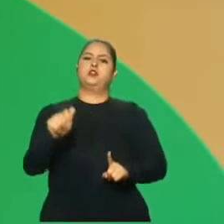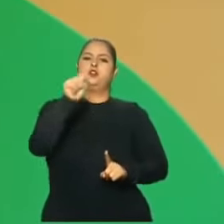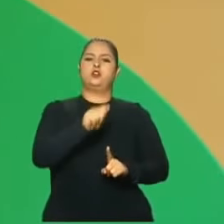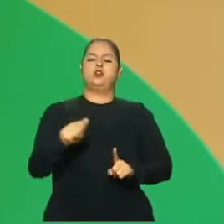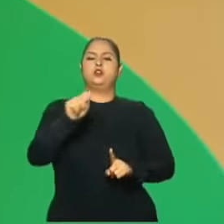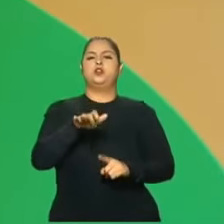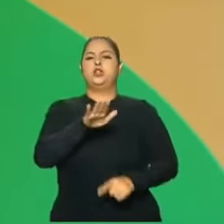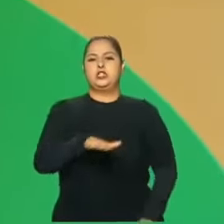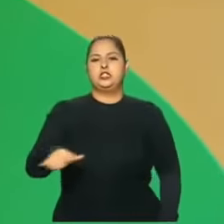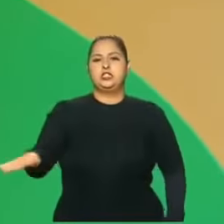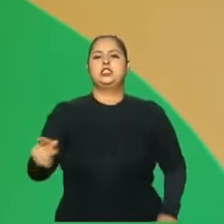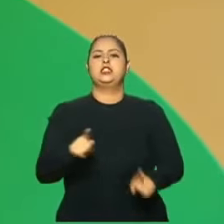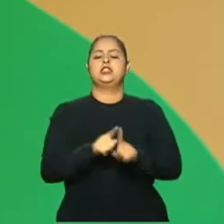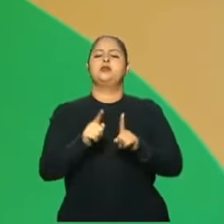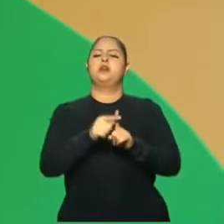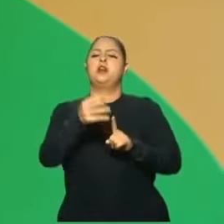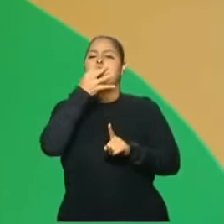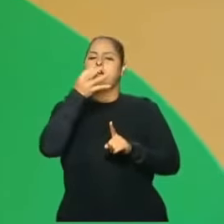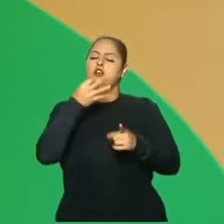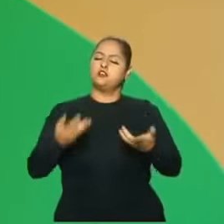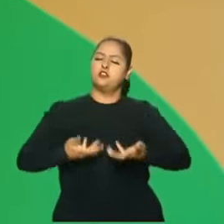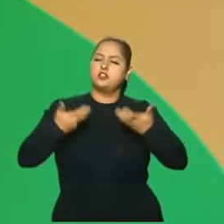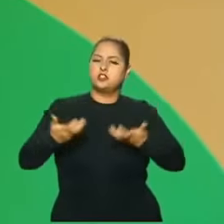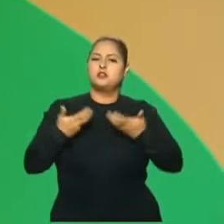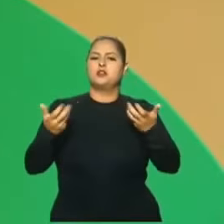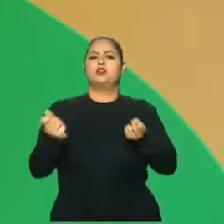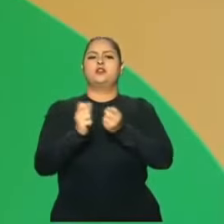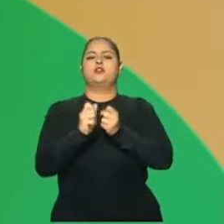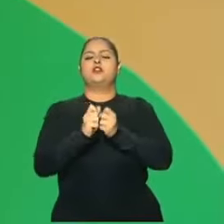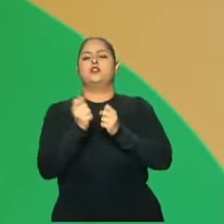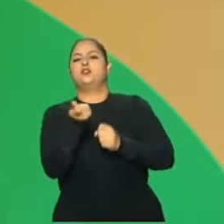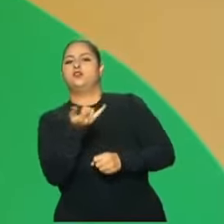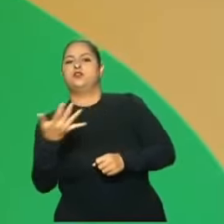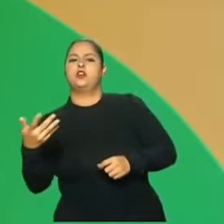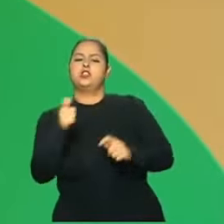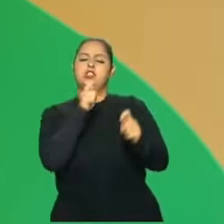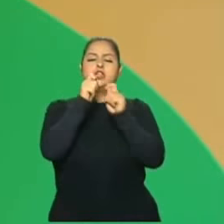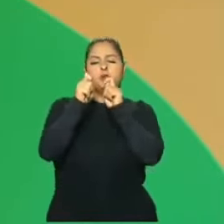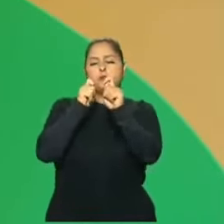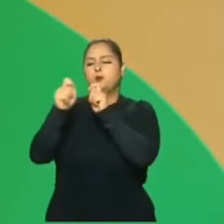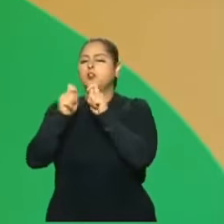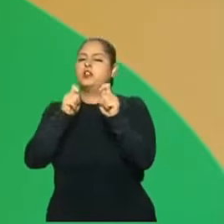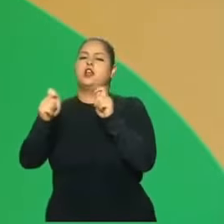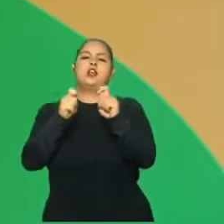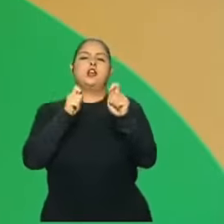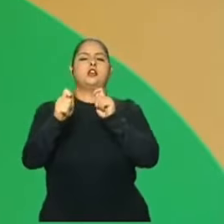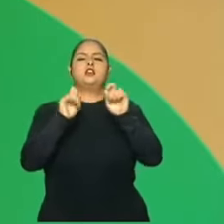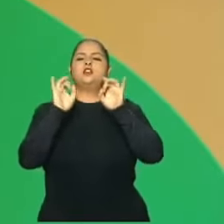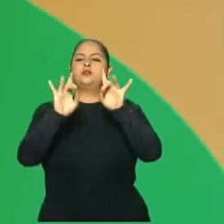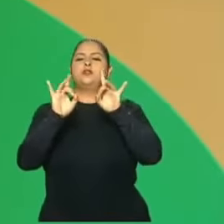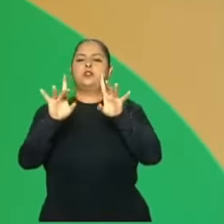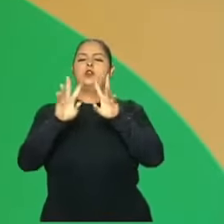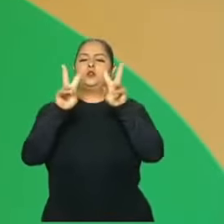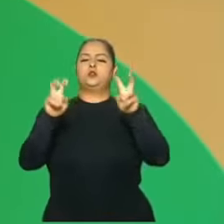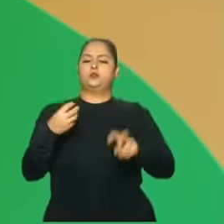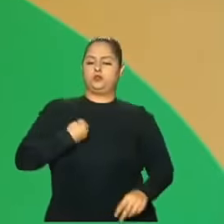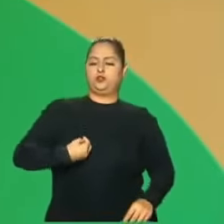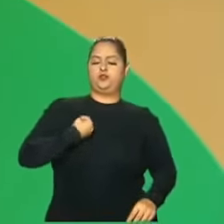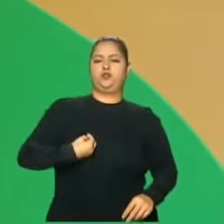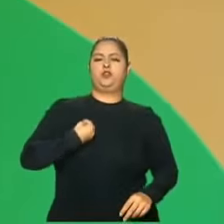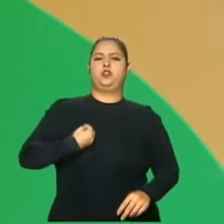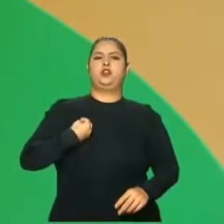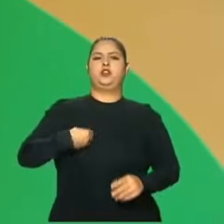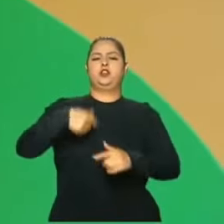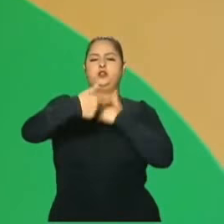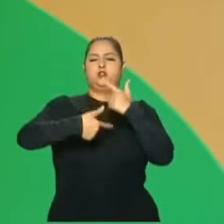a Rádio Animada, produziu uma série de reportagens especiais sobre a vida e a obra de Zé Zuca. E hoje teremos